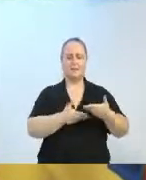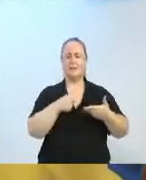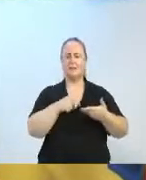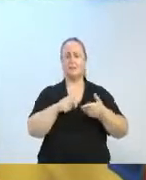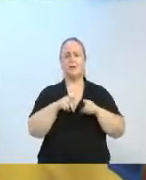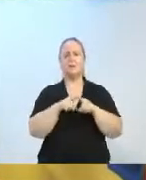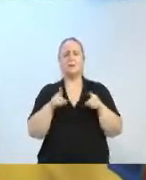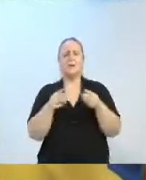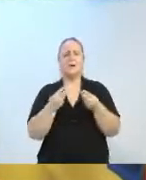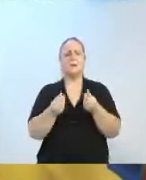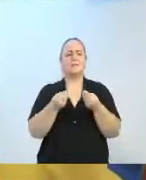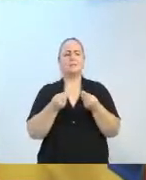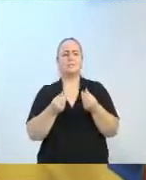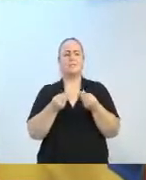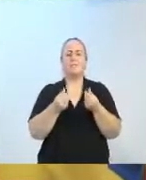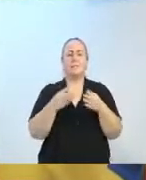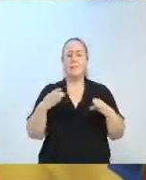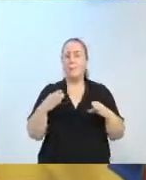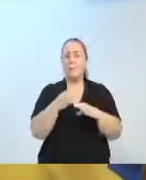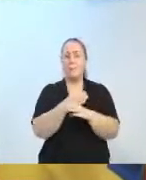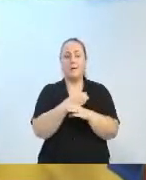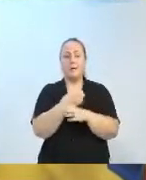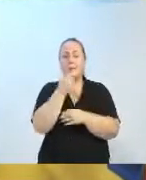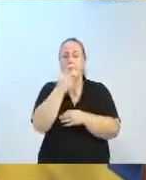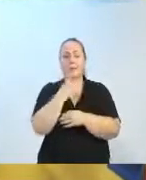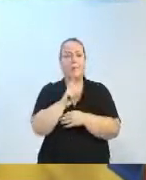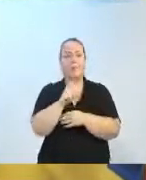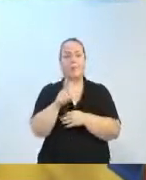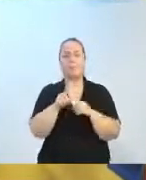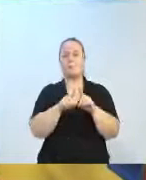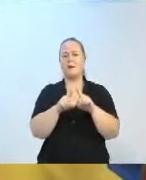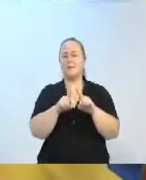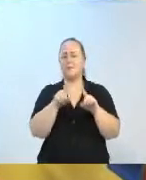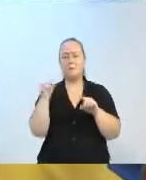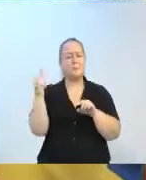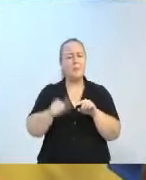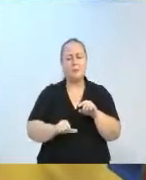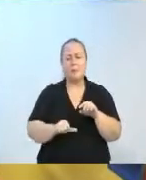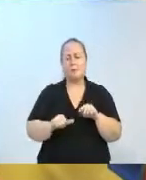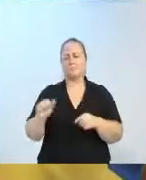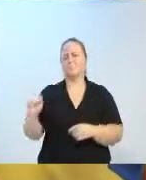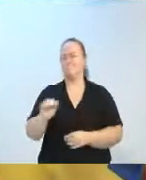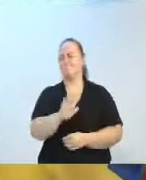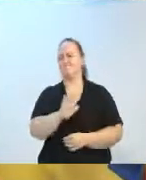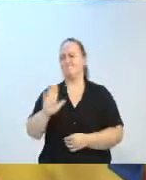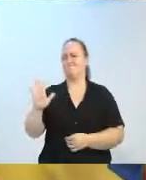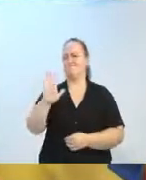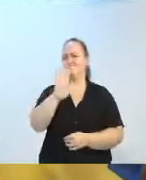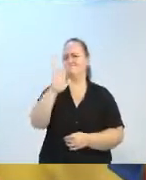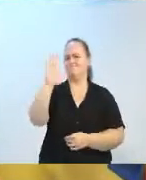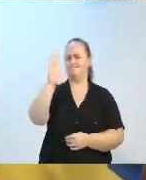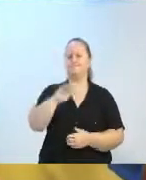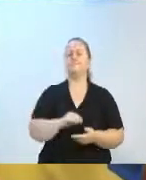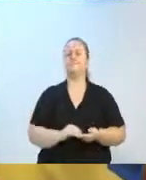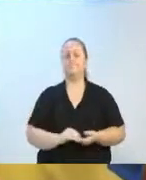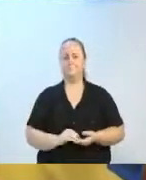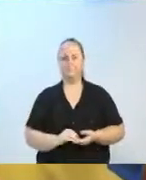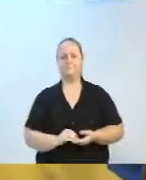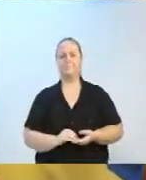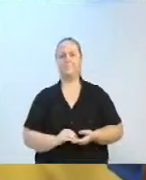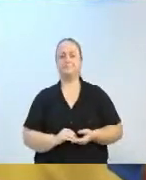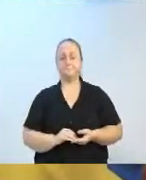paliativos, parciais e extremamente caros. e nós